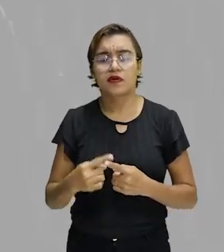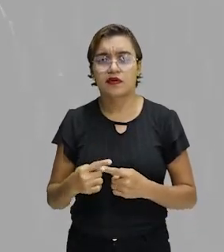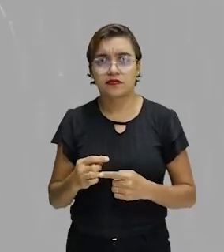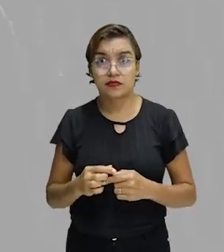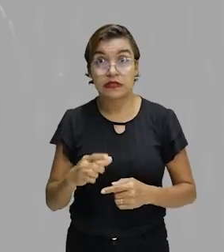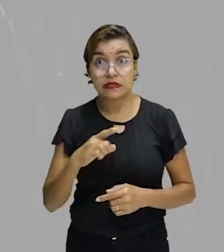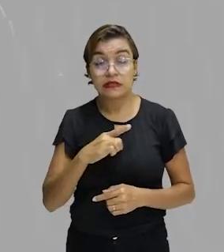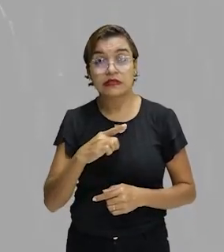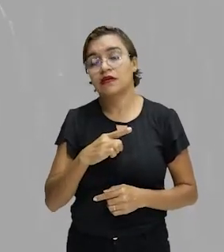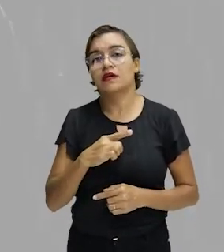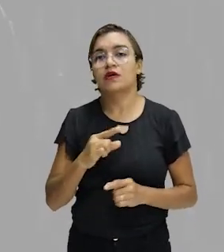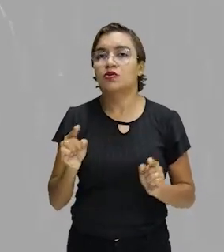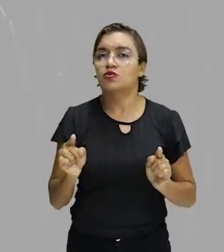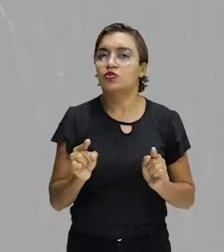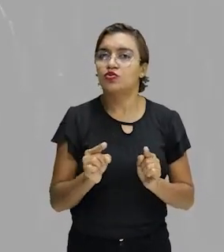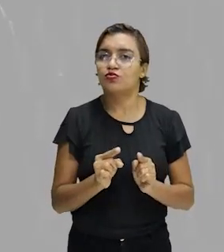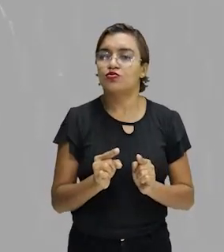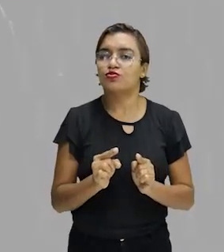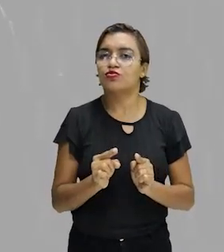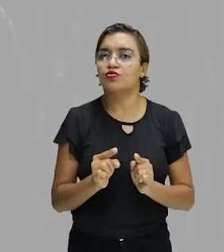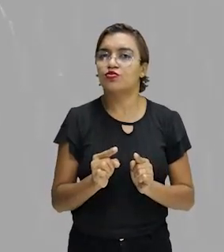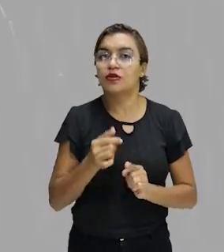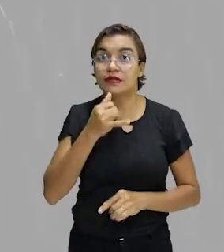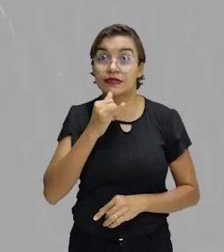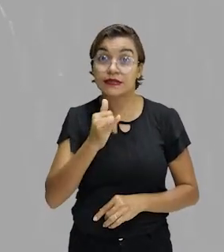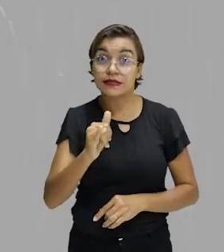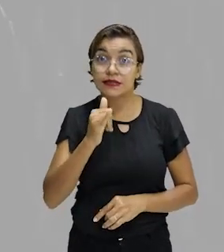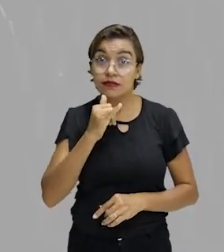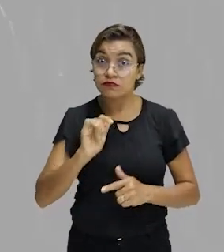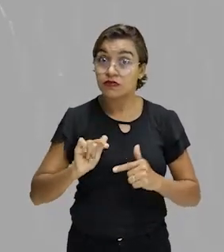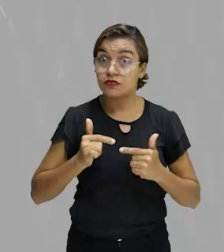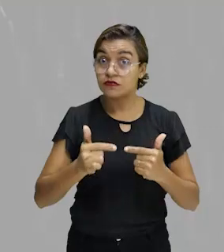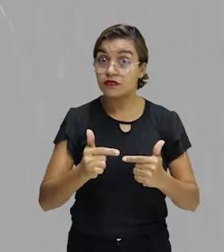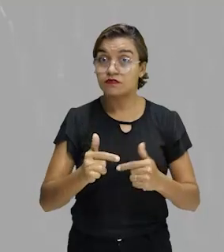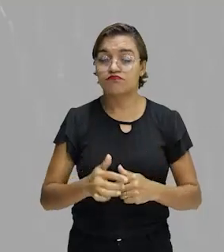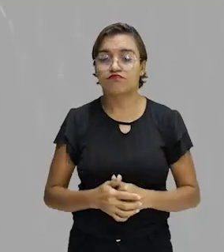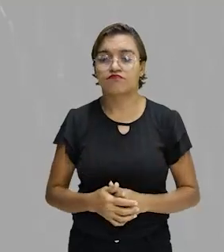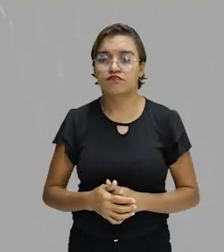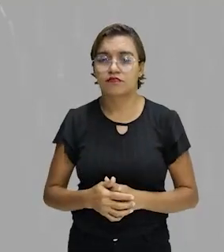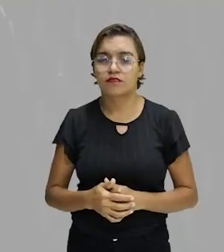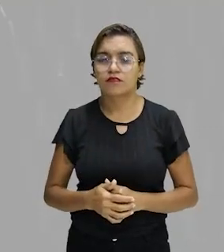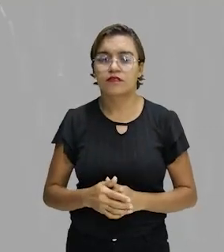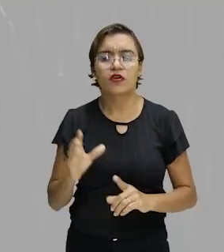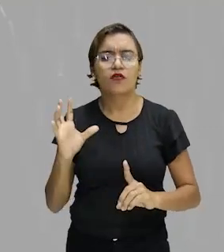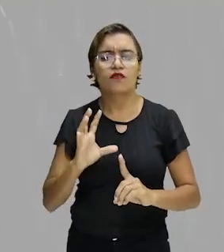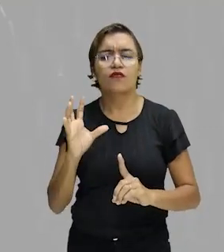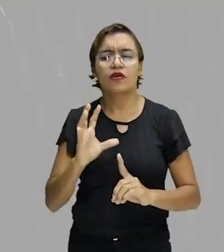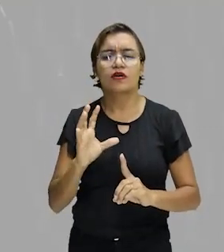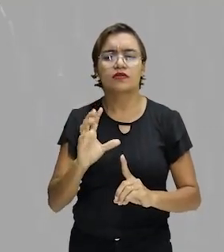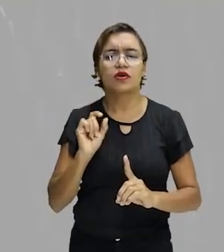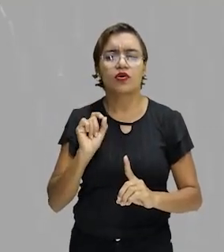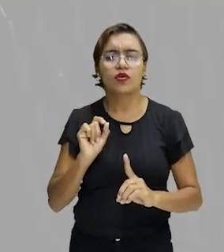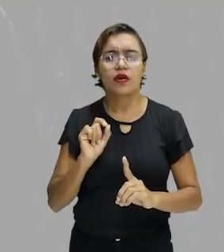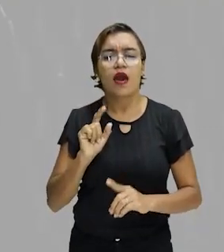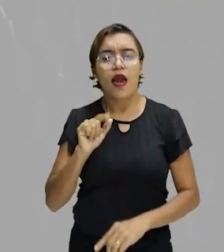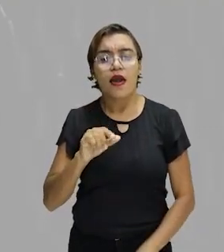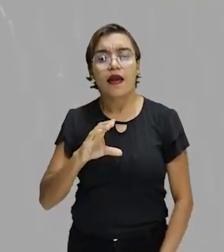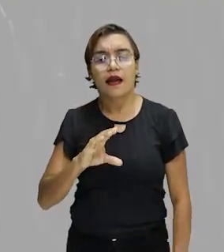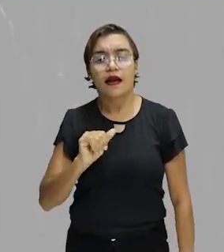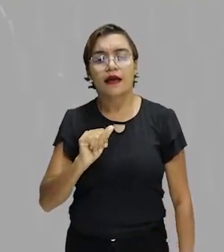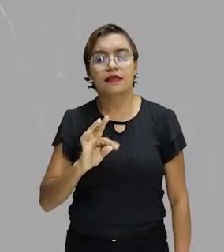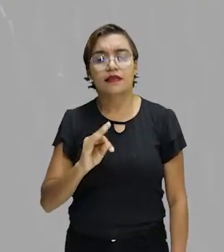nós temos uma diminuição na energia de ativação. E o que promove isso são os